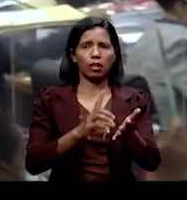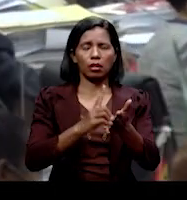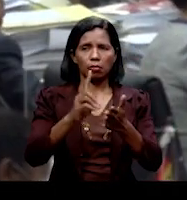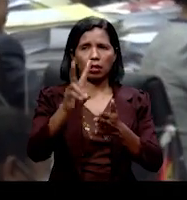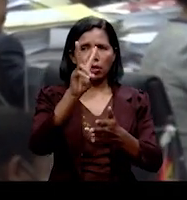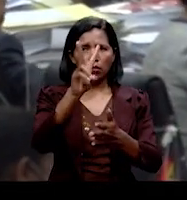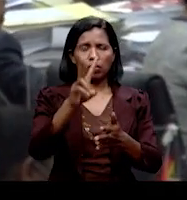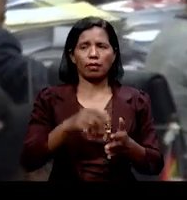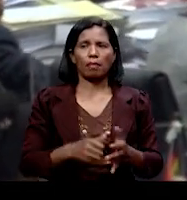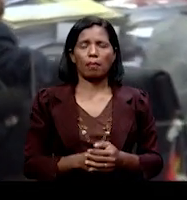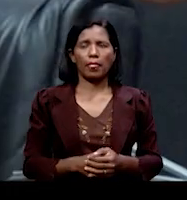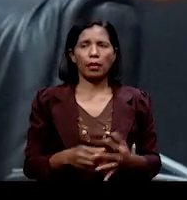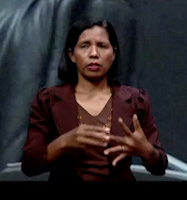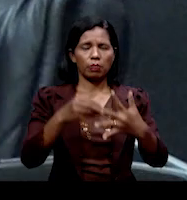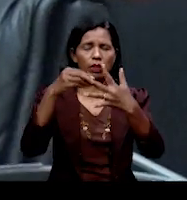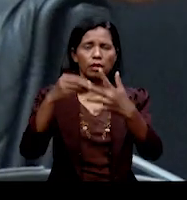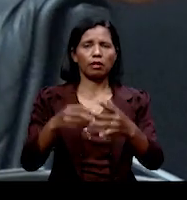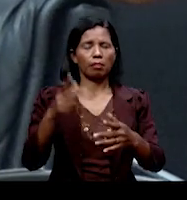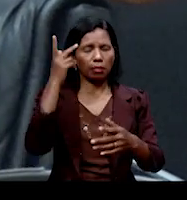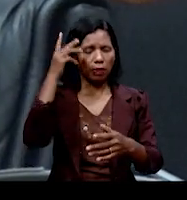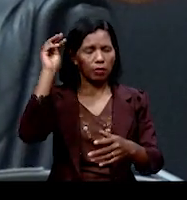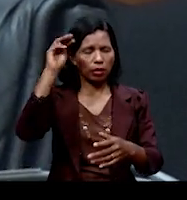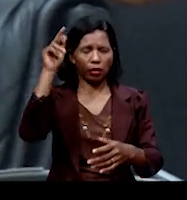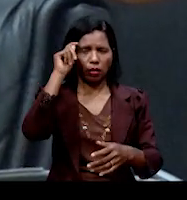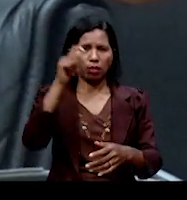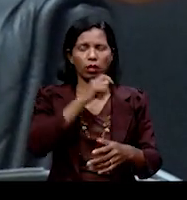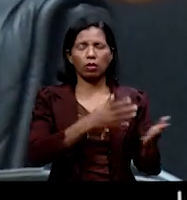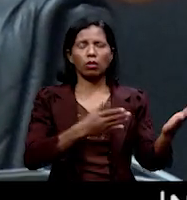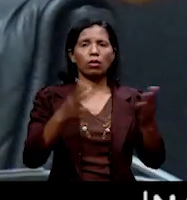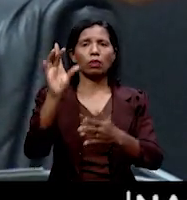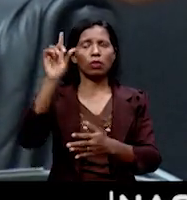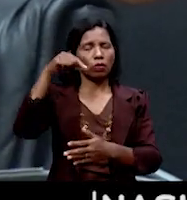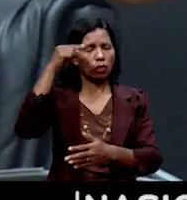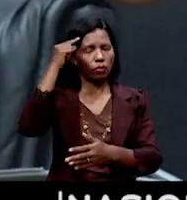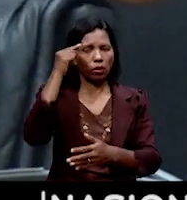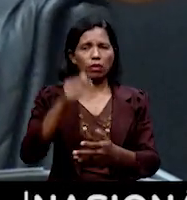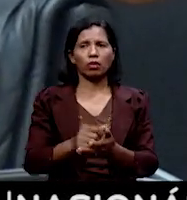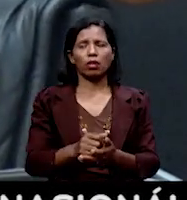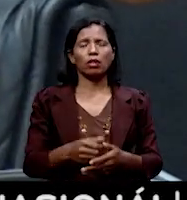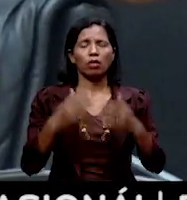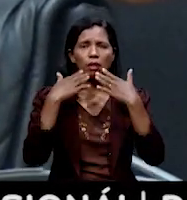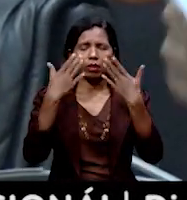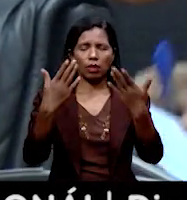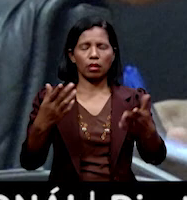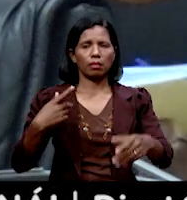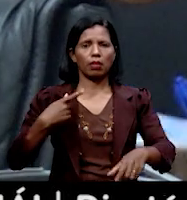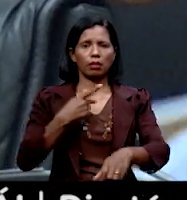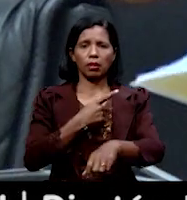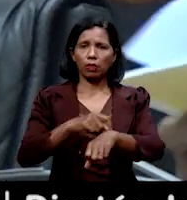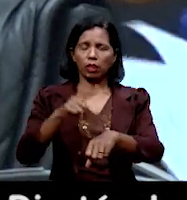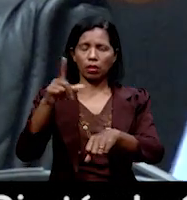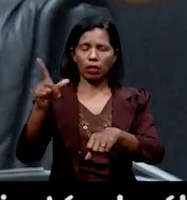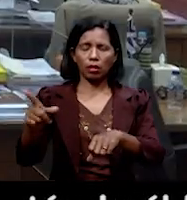fase generalidade, não especialidade. Primeiro-ministro Taur Matan Rua, clori oitavo governo constitucional, ato agradece ao Parlamento Nacional,